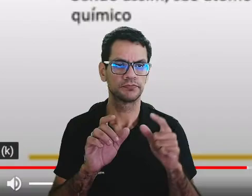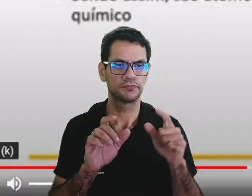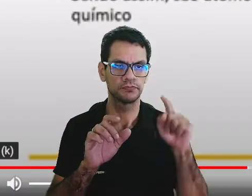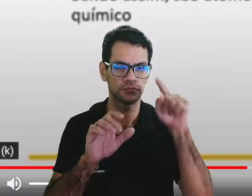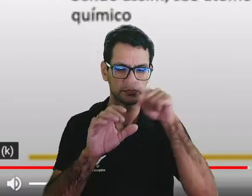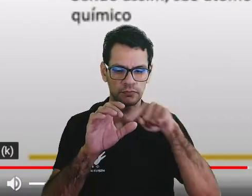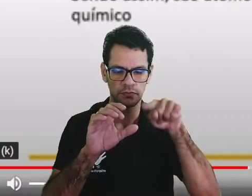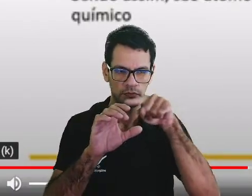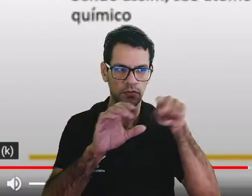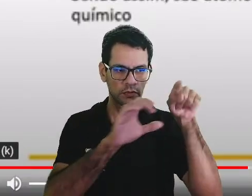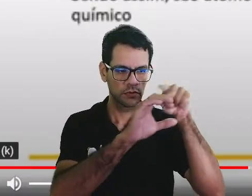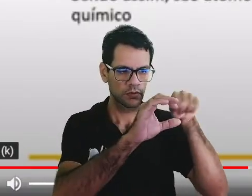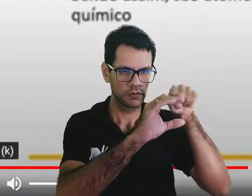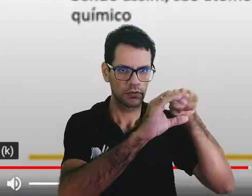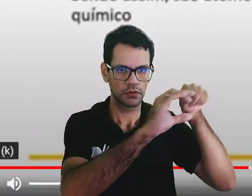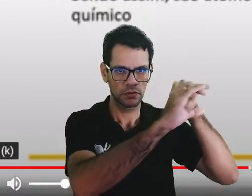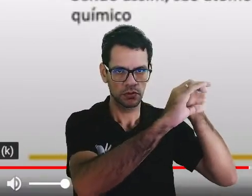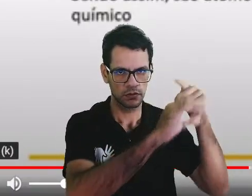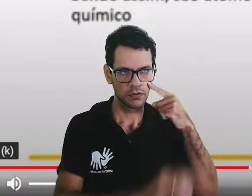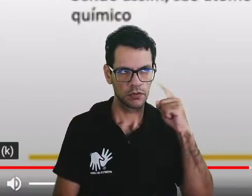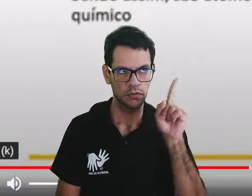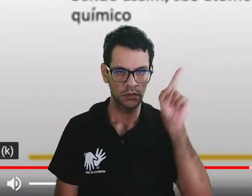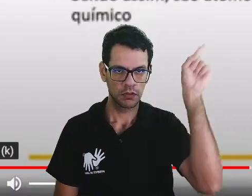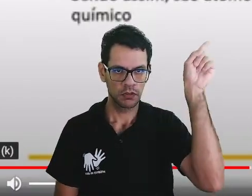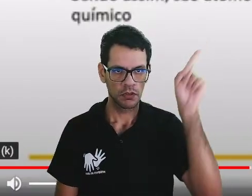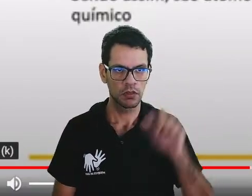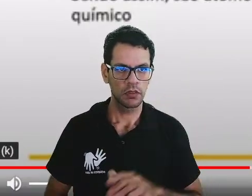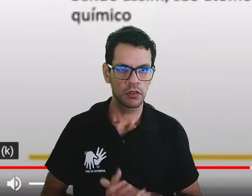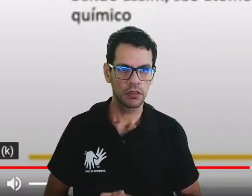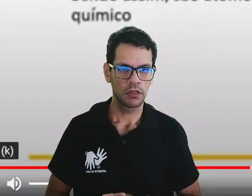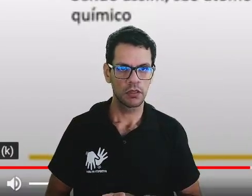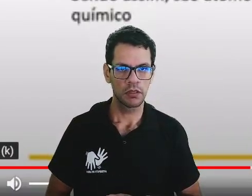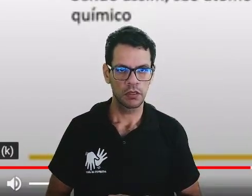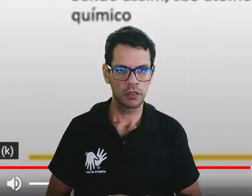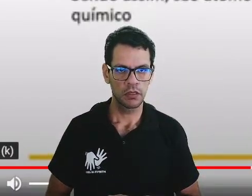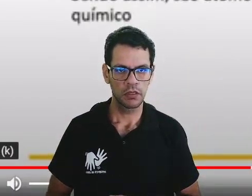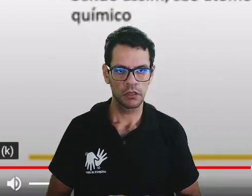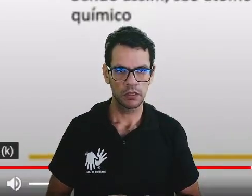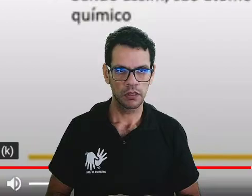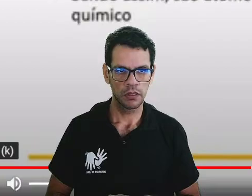núcleo o próton, né? O deutério, ele tem